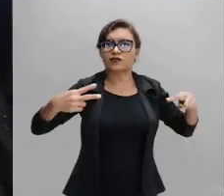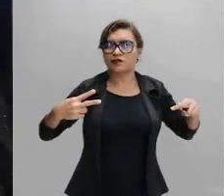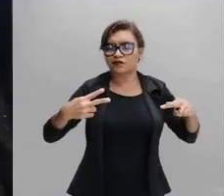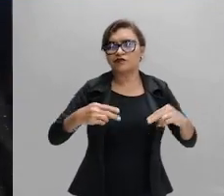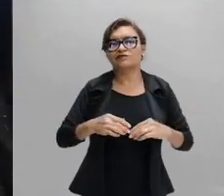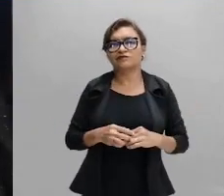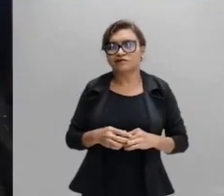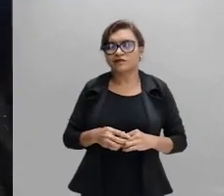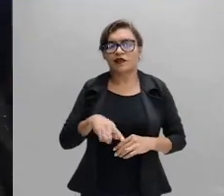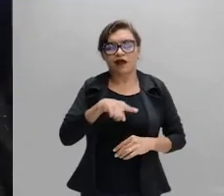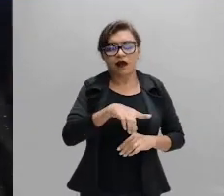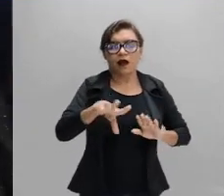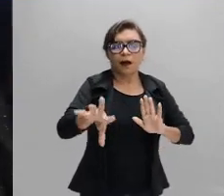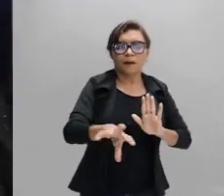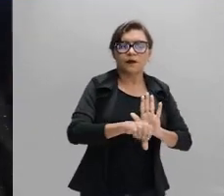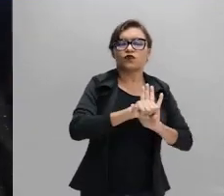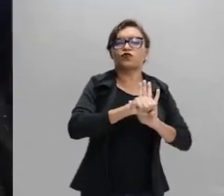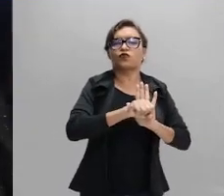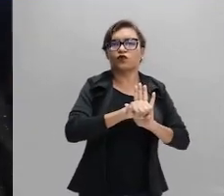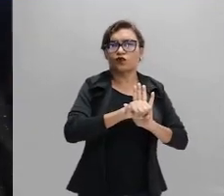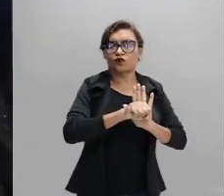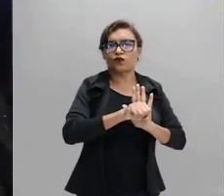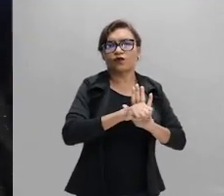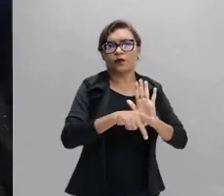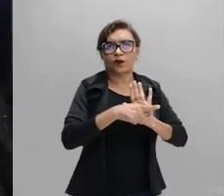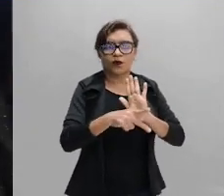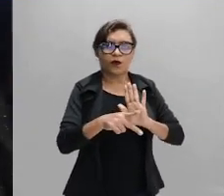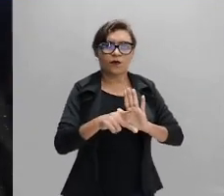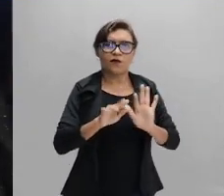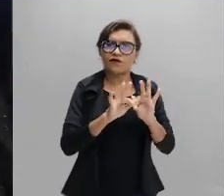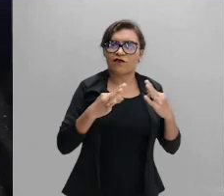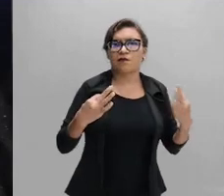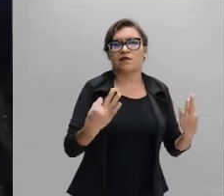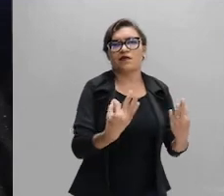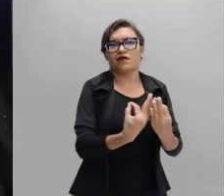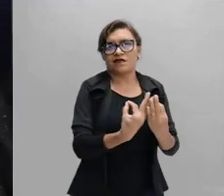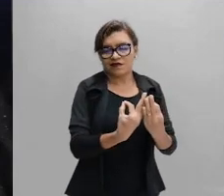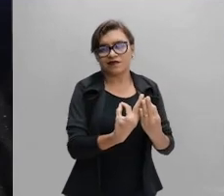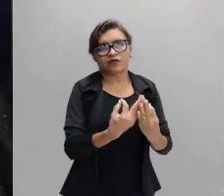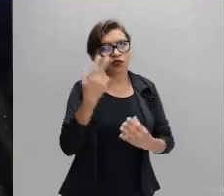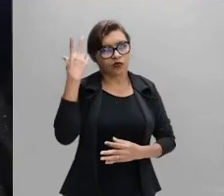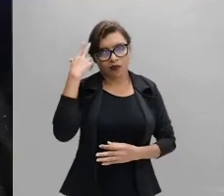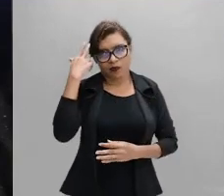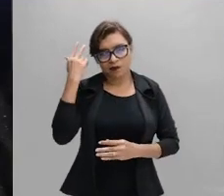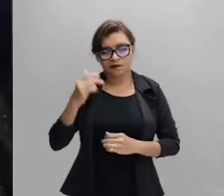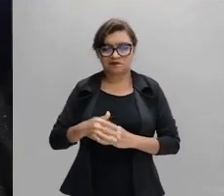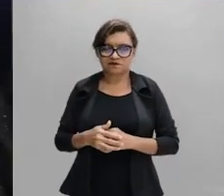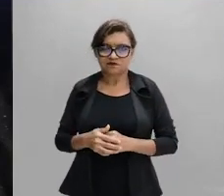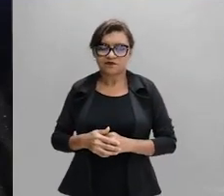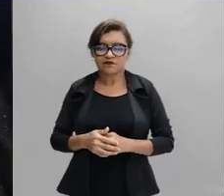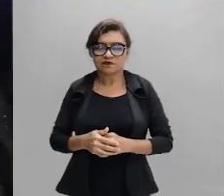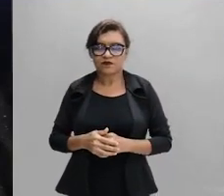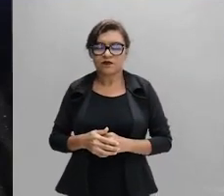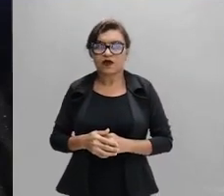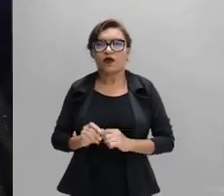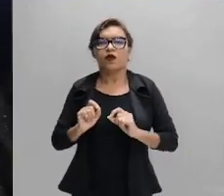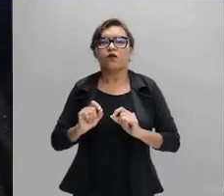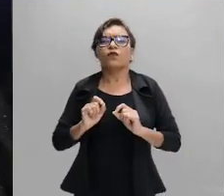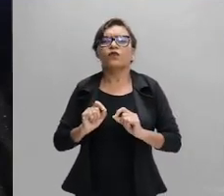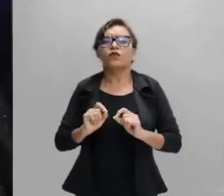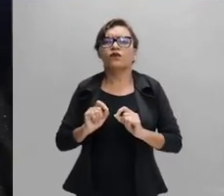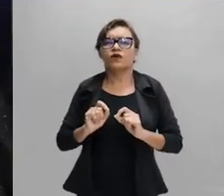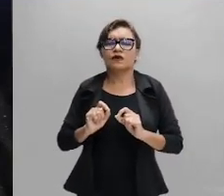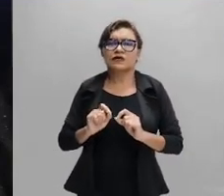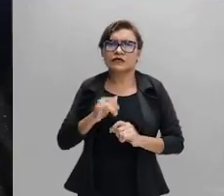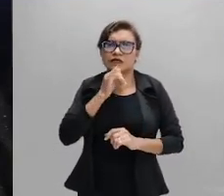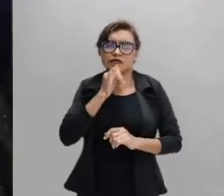por absorver cargas genéticas dos nossos pais. Isso é natural, isso é normal. O que nós não podemos fazer, às vezes, é